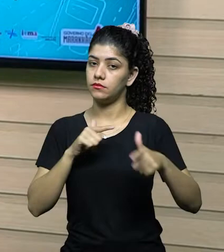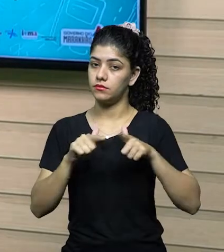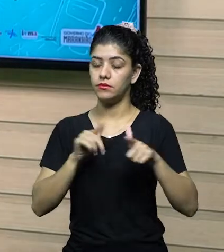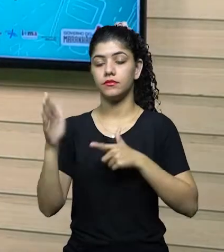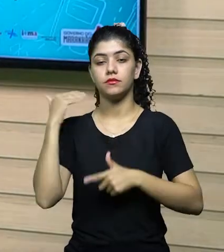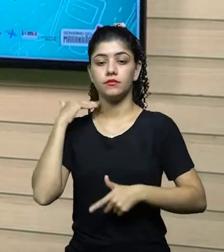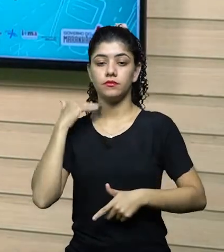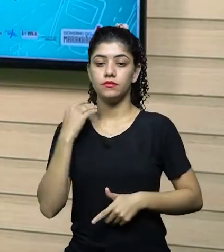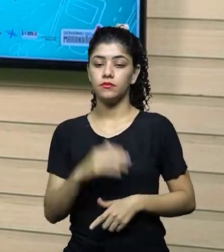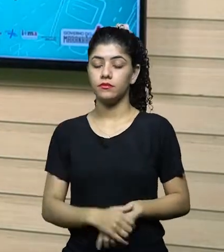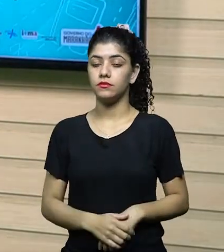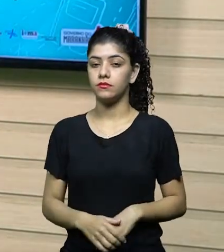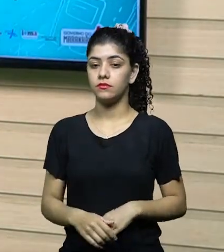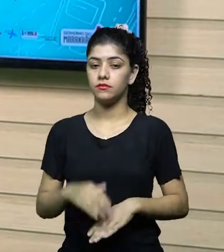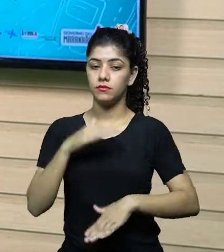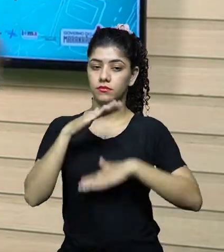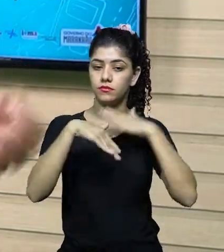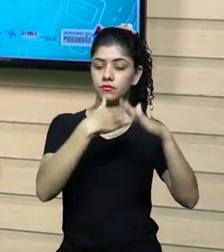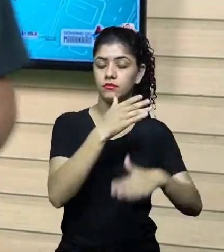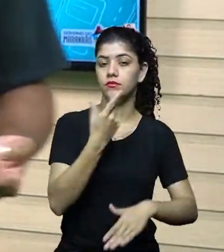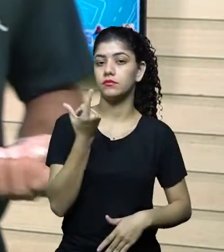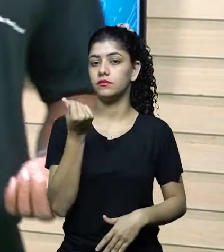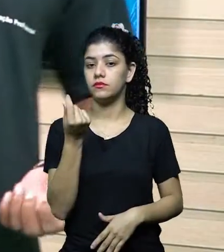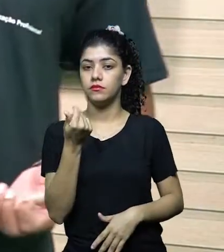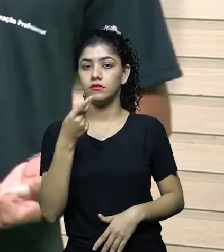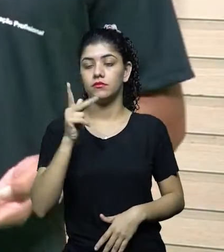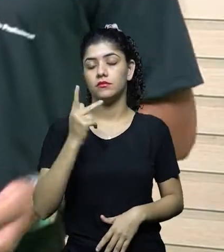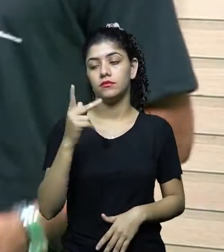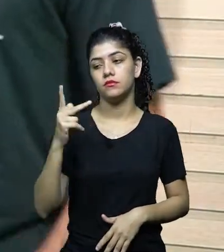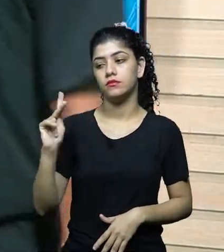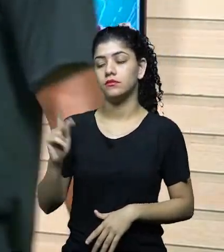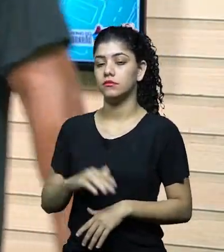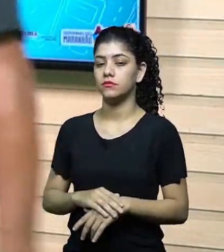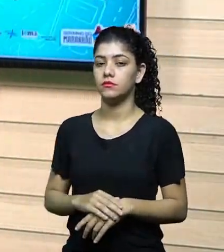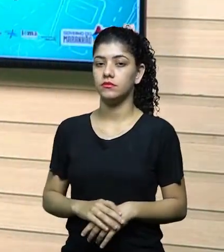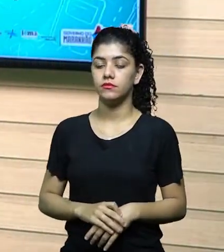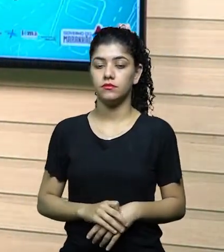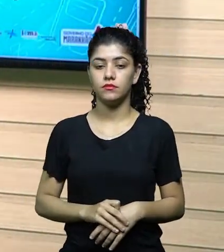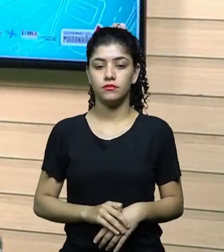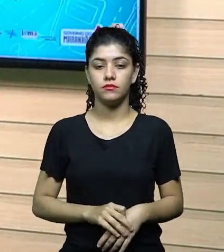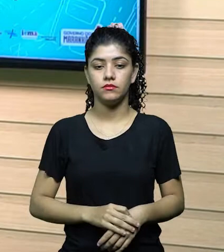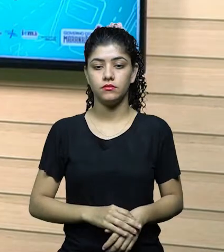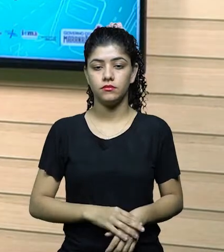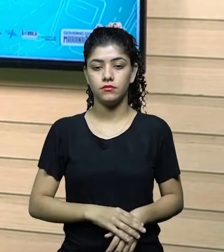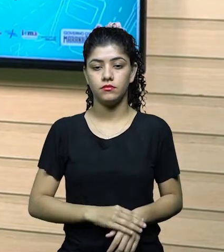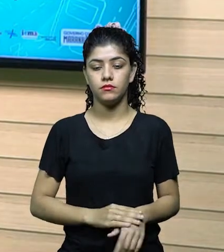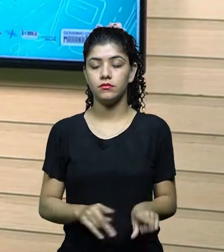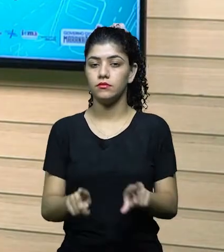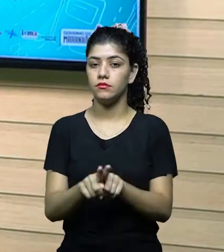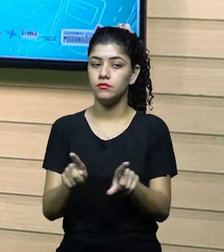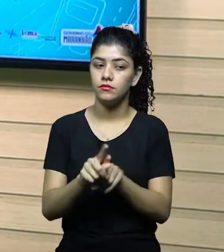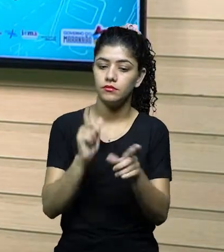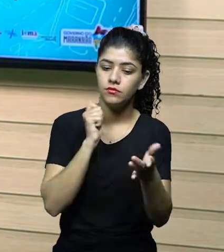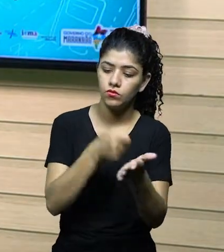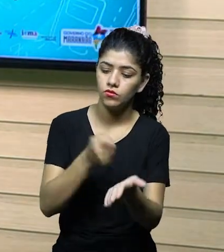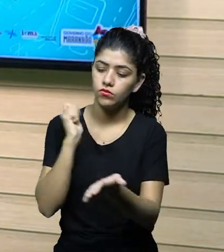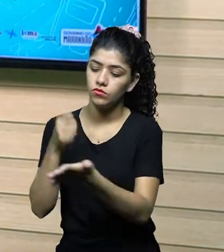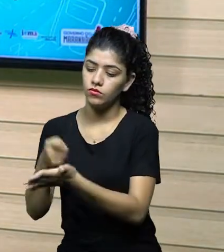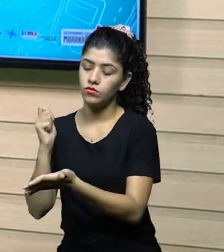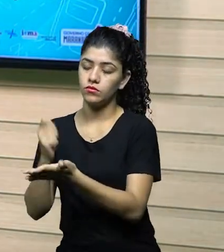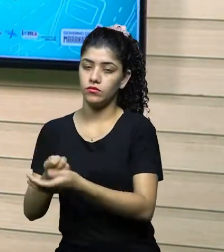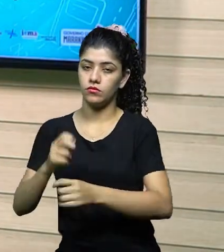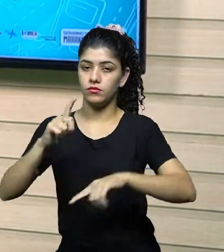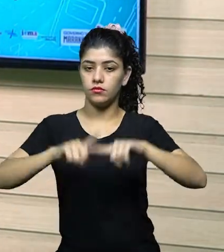Então o banco ele vive de quê? Ele vive do dinheiro alheio, mas ele também ganha dinheiro cobrando por lhe